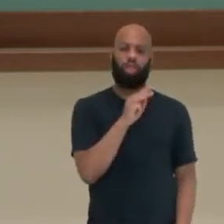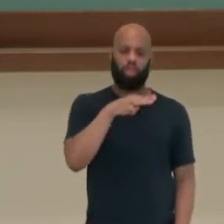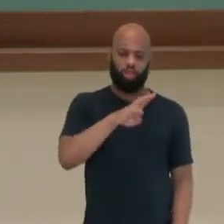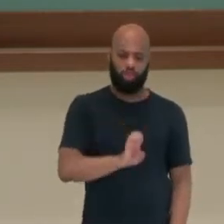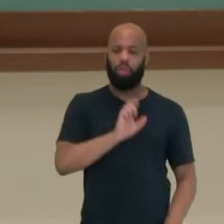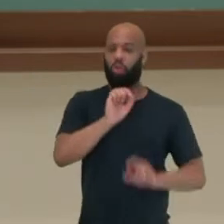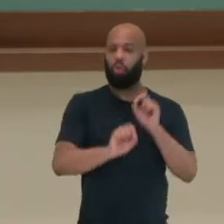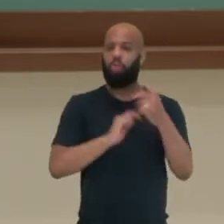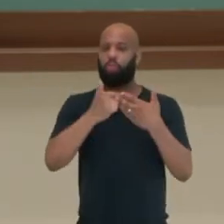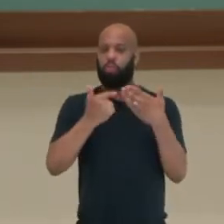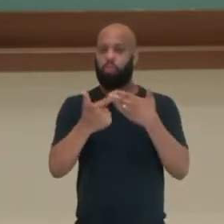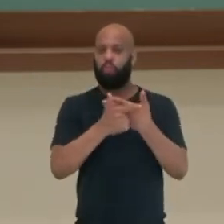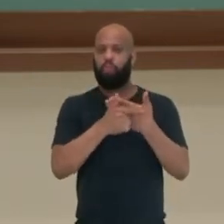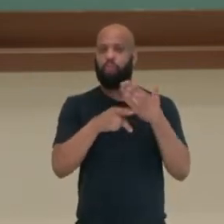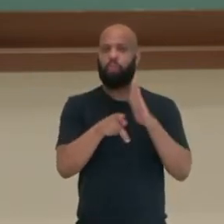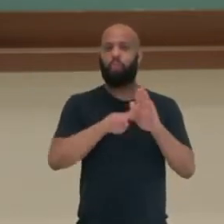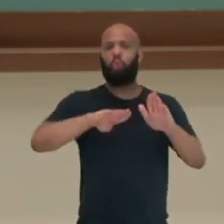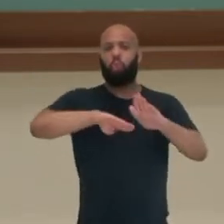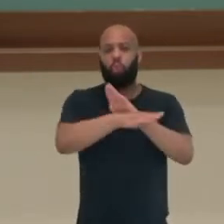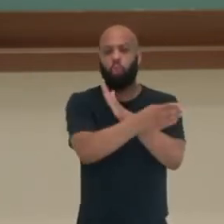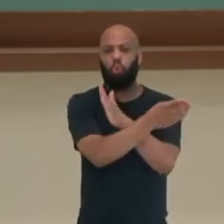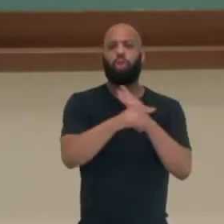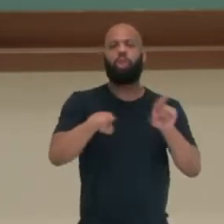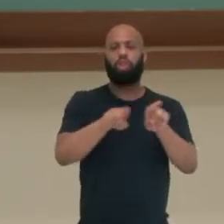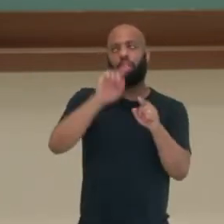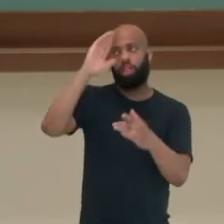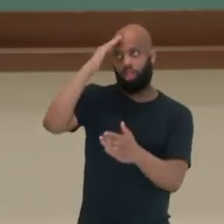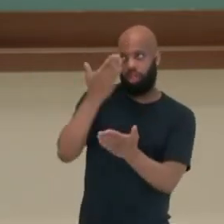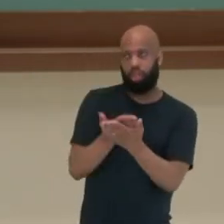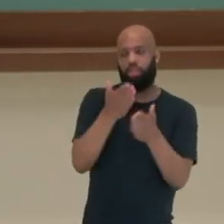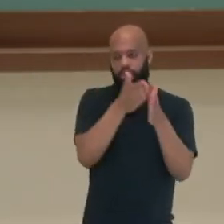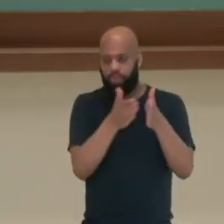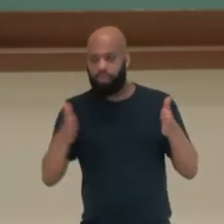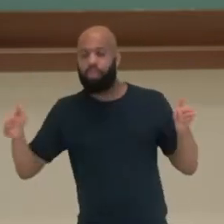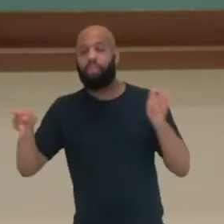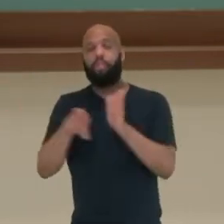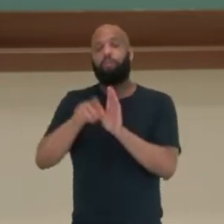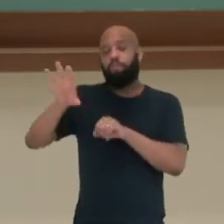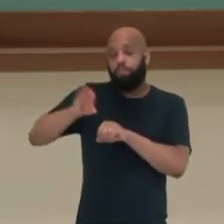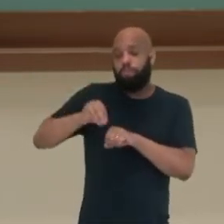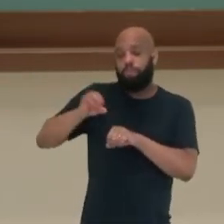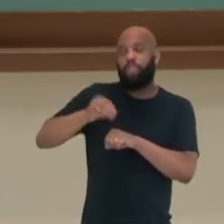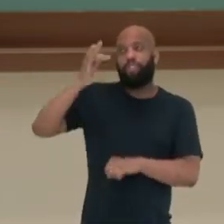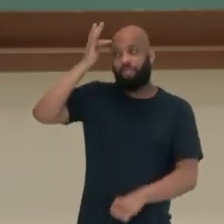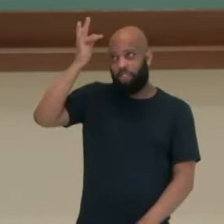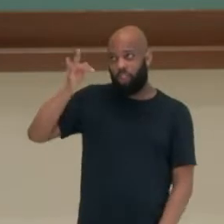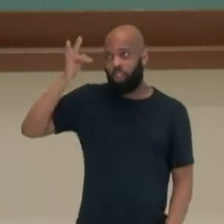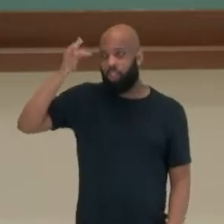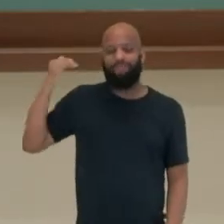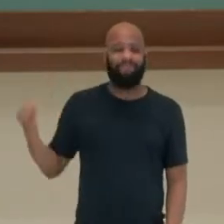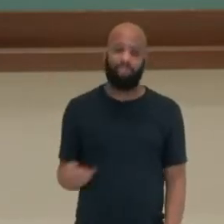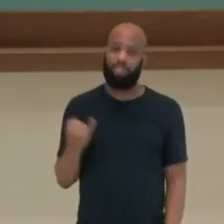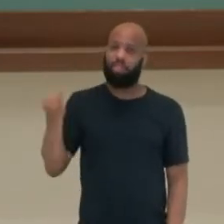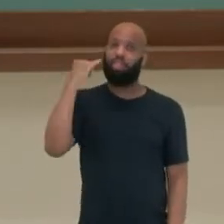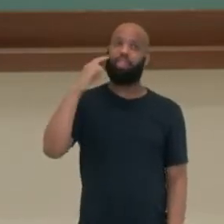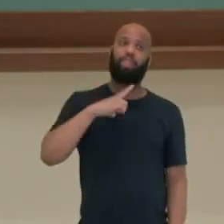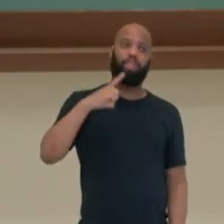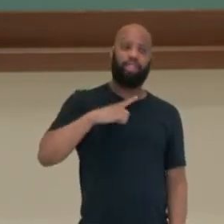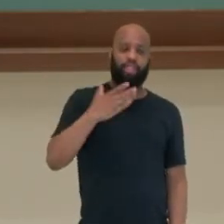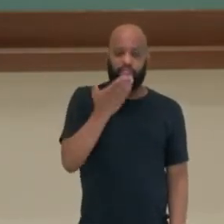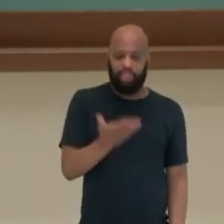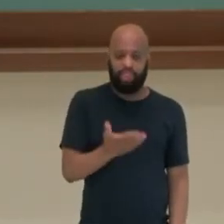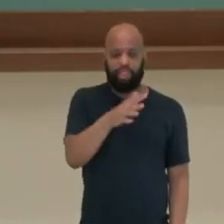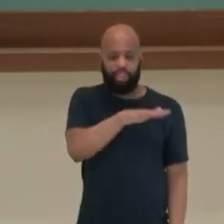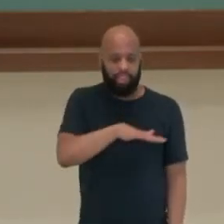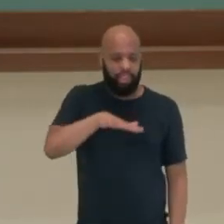das crenças no processo do conhecimento, são filósofos essenciais dentre essa